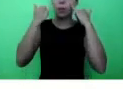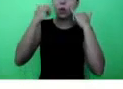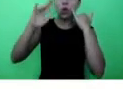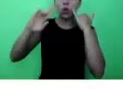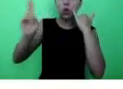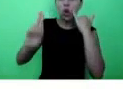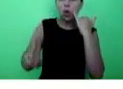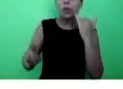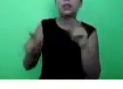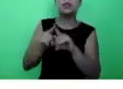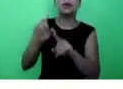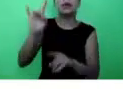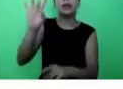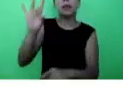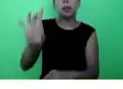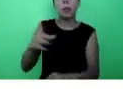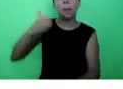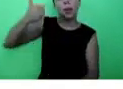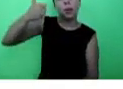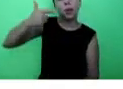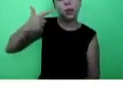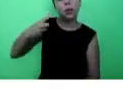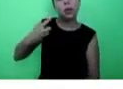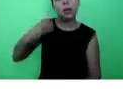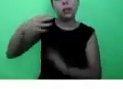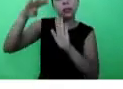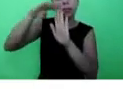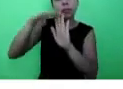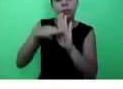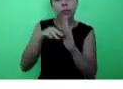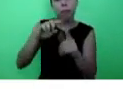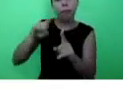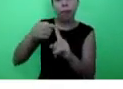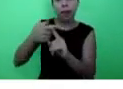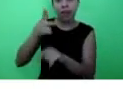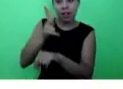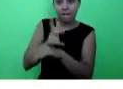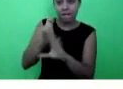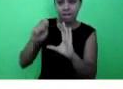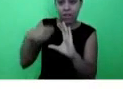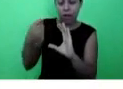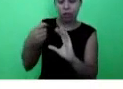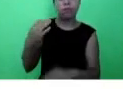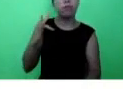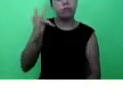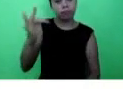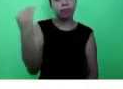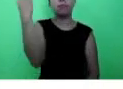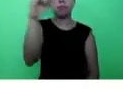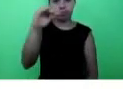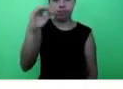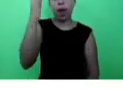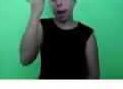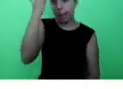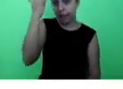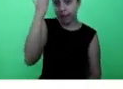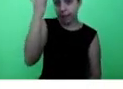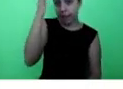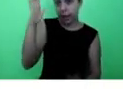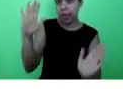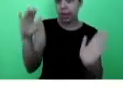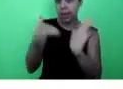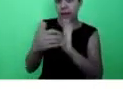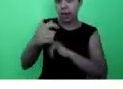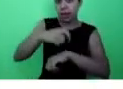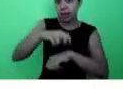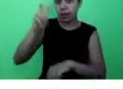cada candidato, bem como o vídeo, né, da gravação desse sorteio, será disponibilizado amanhã até às 17